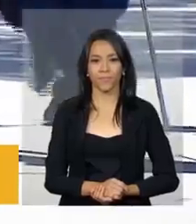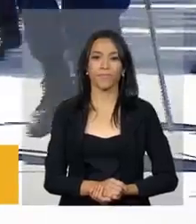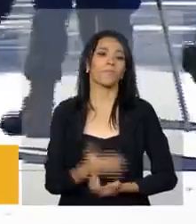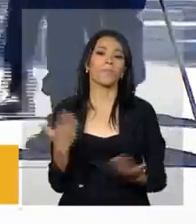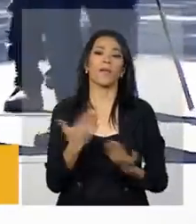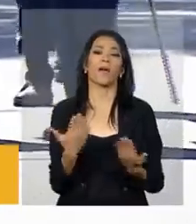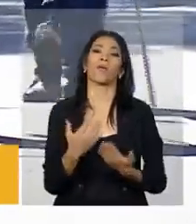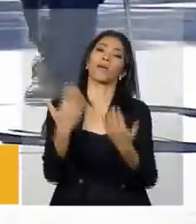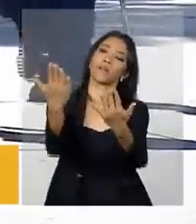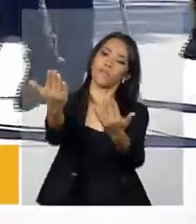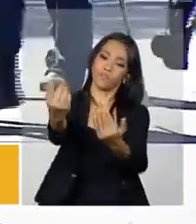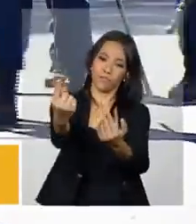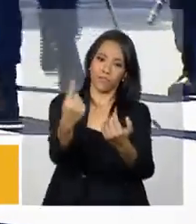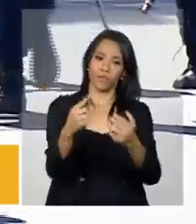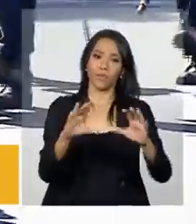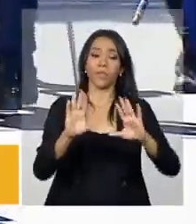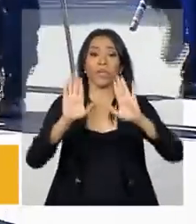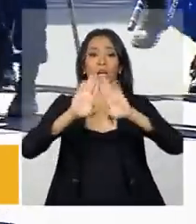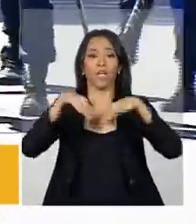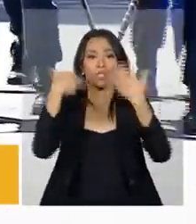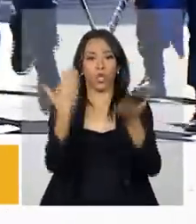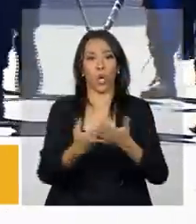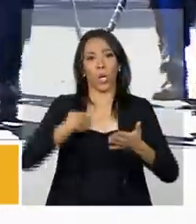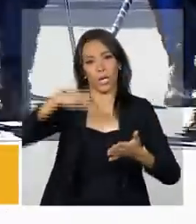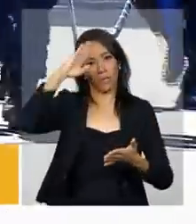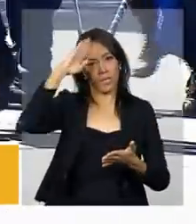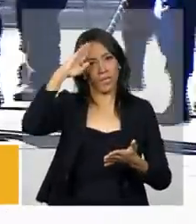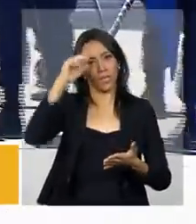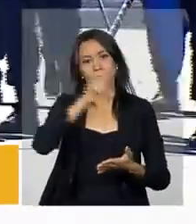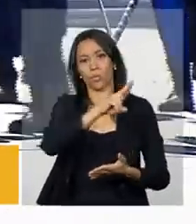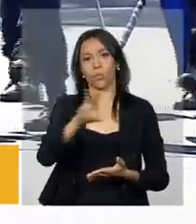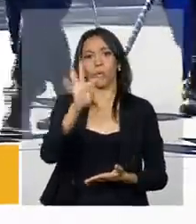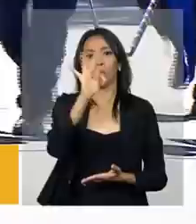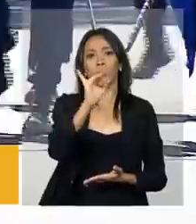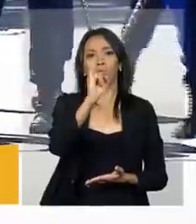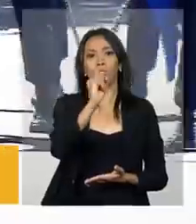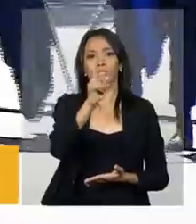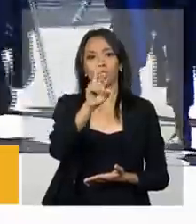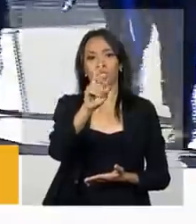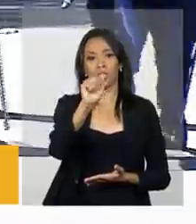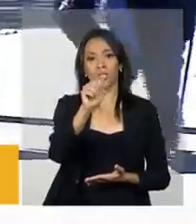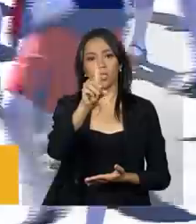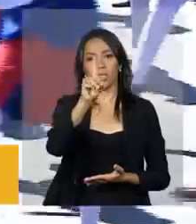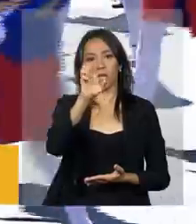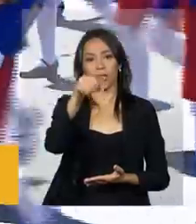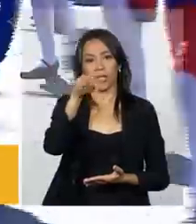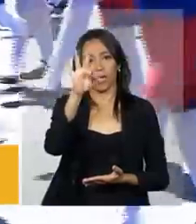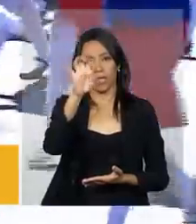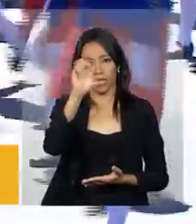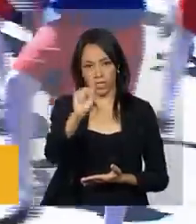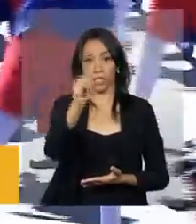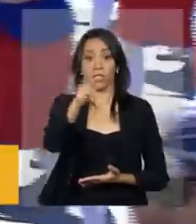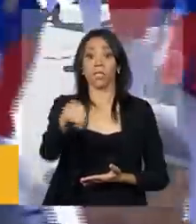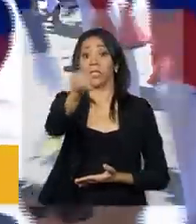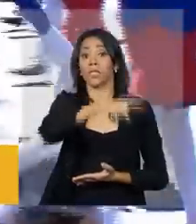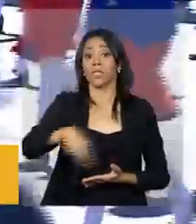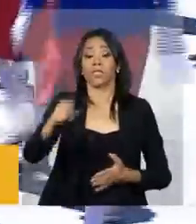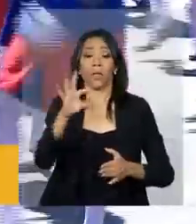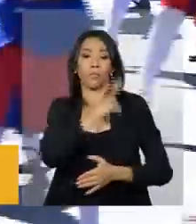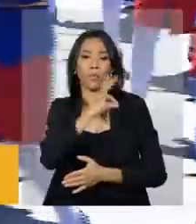Aproxima-se o Colégio Militar Tiradentes da Polícia Militar do Distrito Federal. Criado por lei